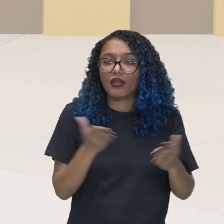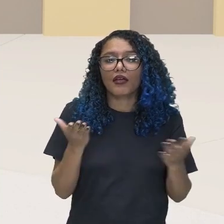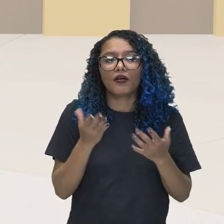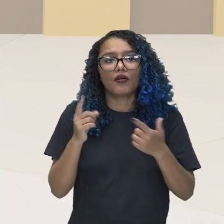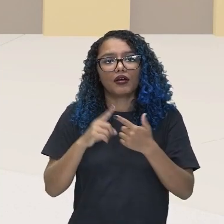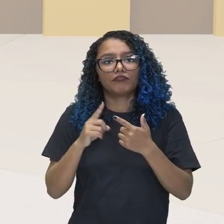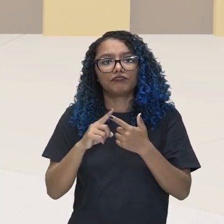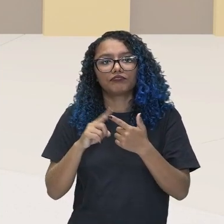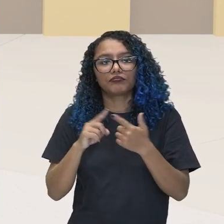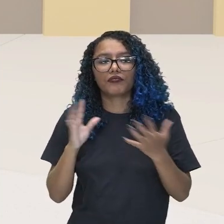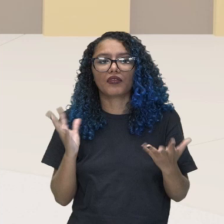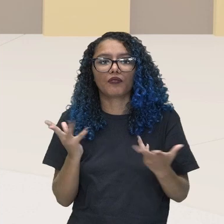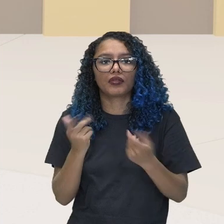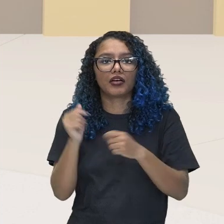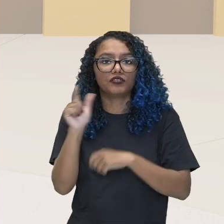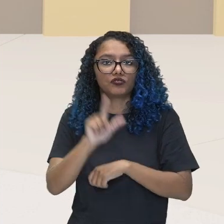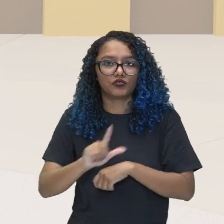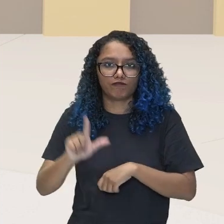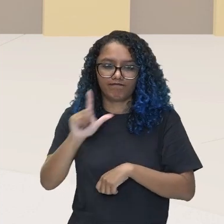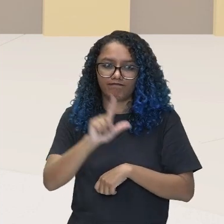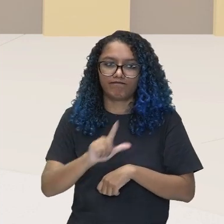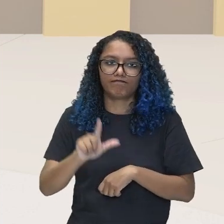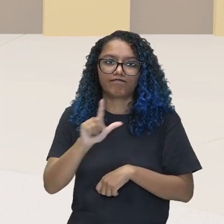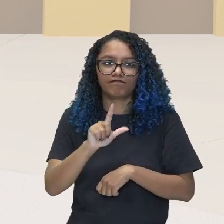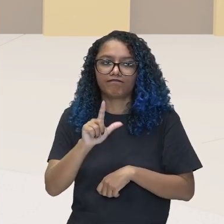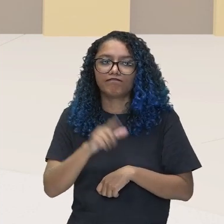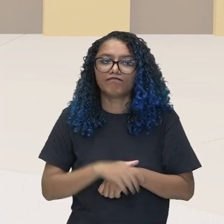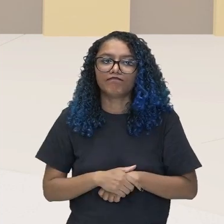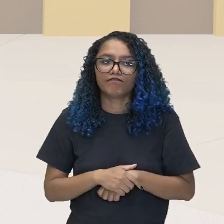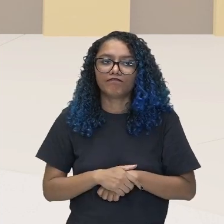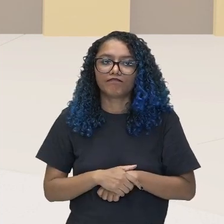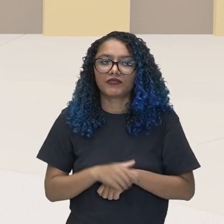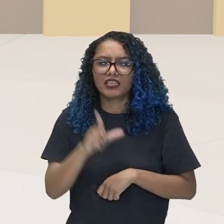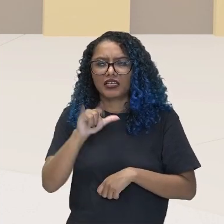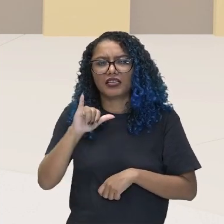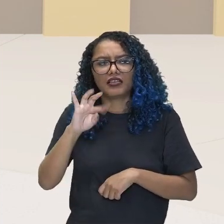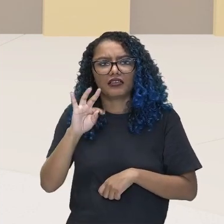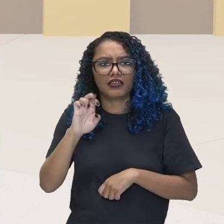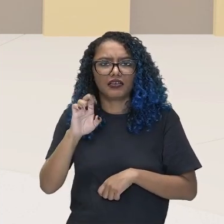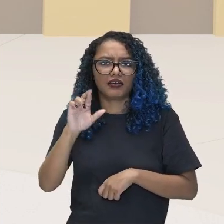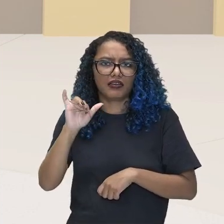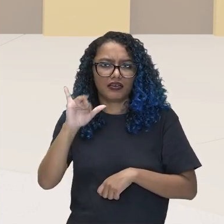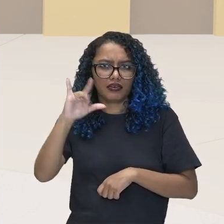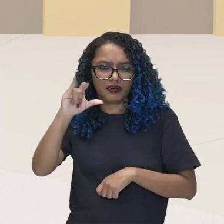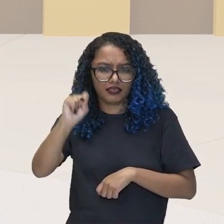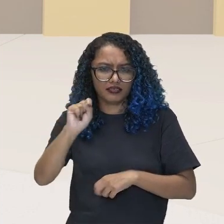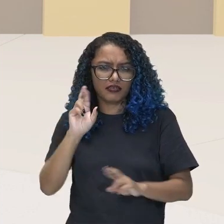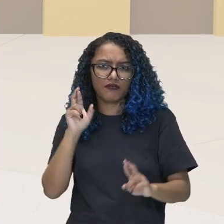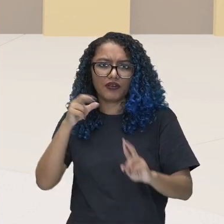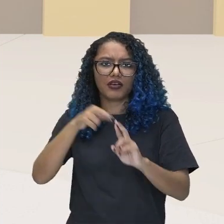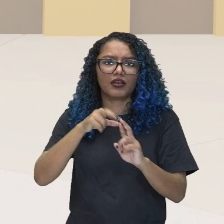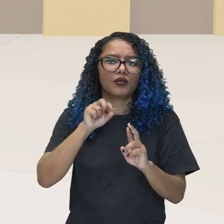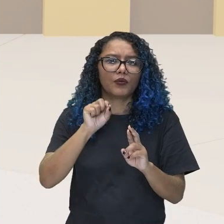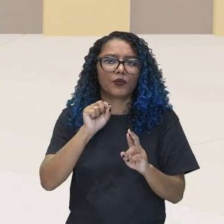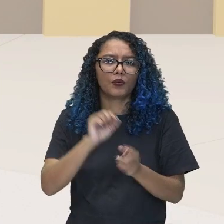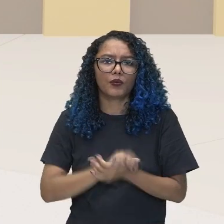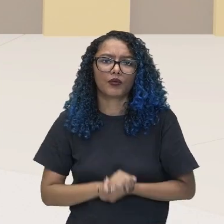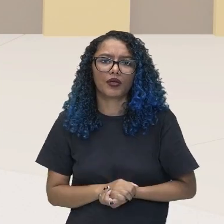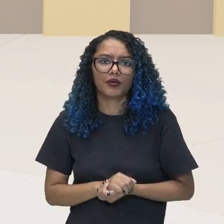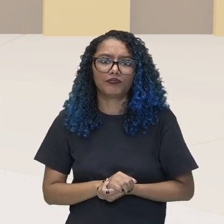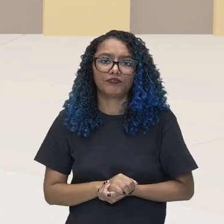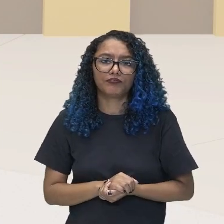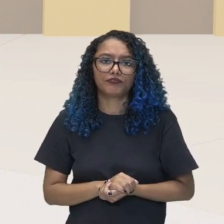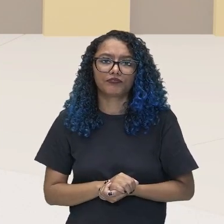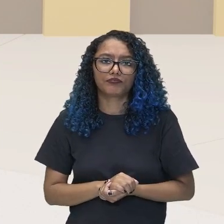as habilidades literárias, elas são mais centradas em como vocês,